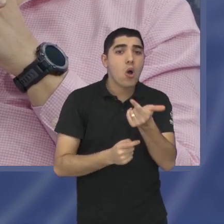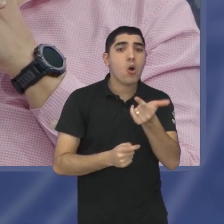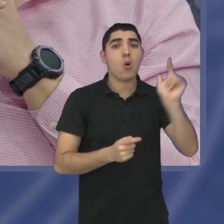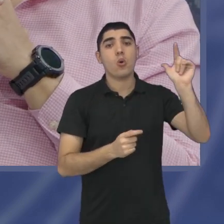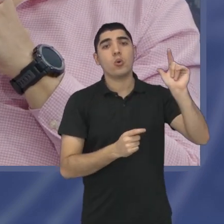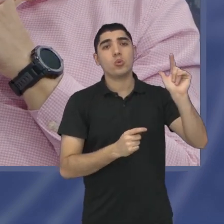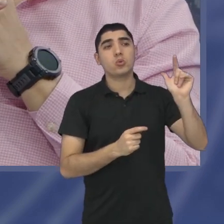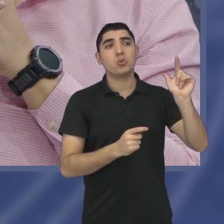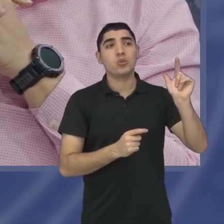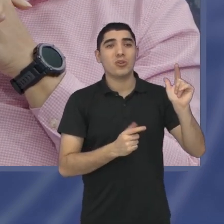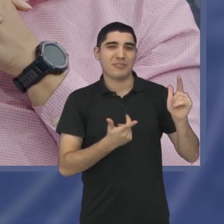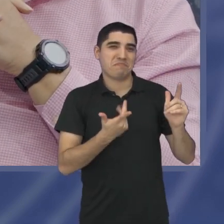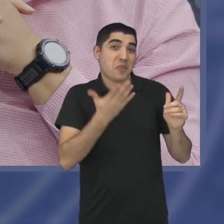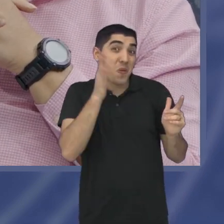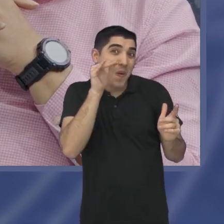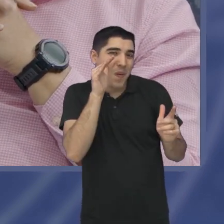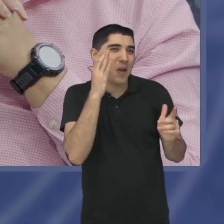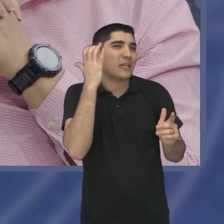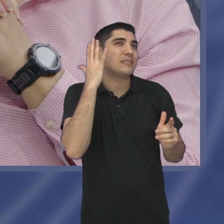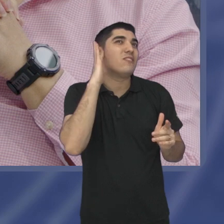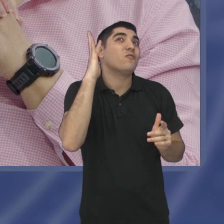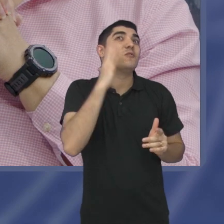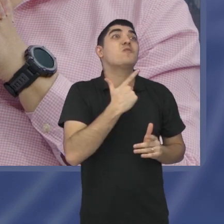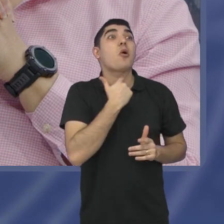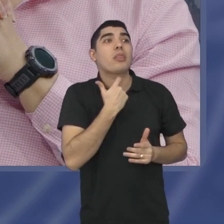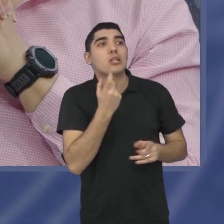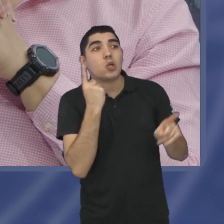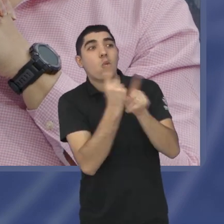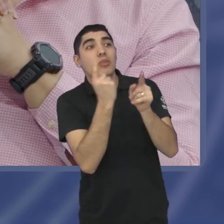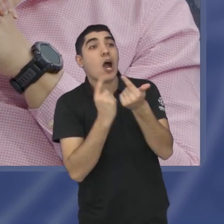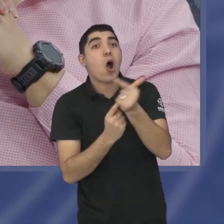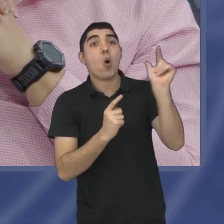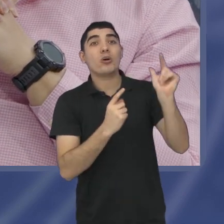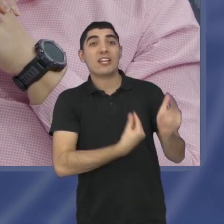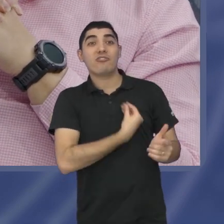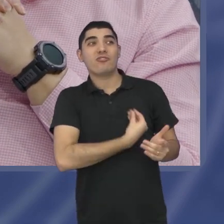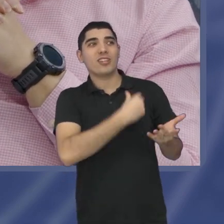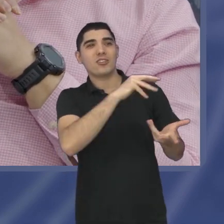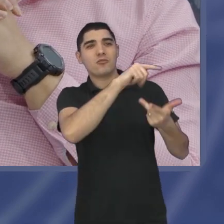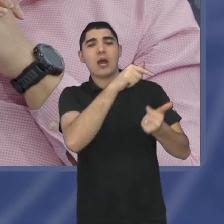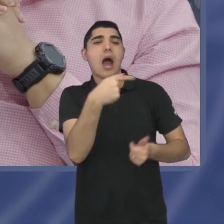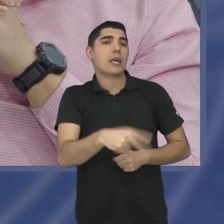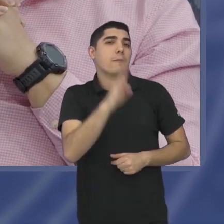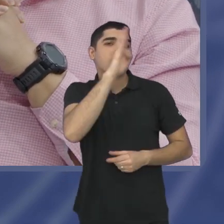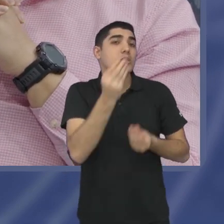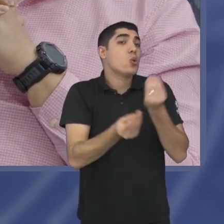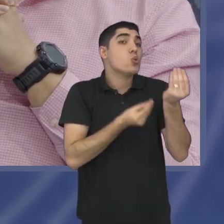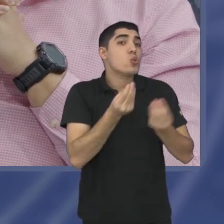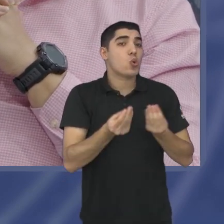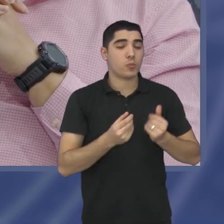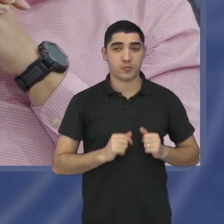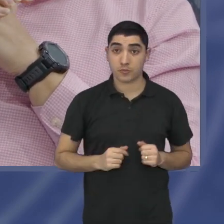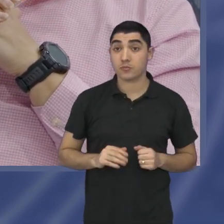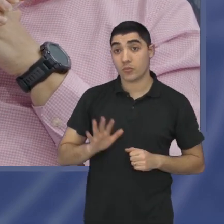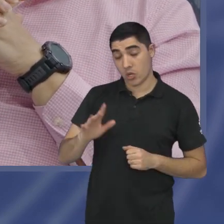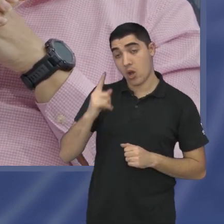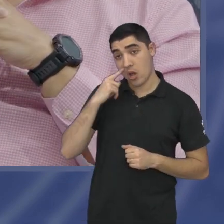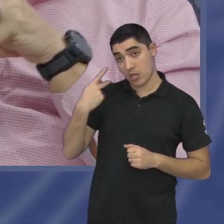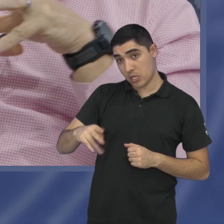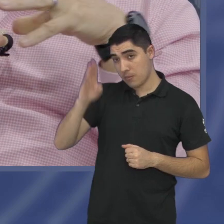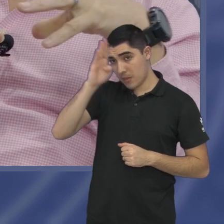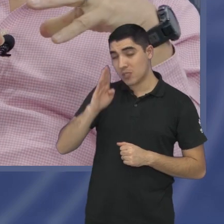esse tão curioso, tão sonhado, digamos assim, desconhecido? O Brasil tem uma